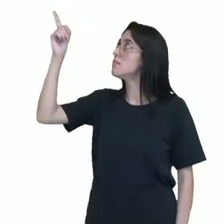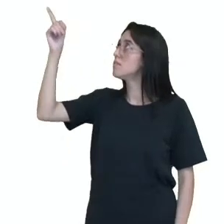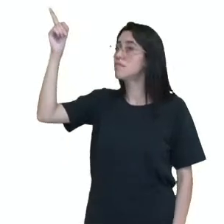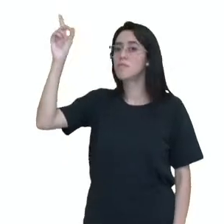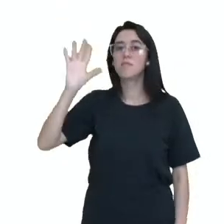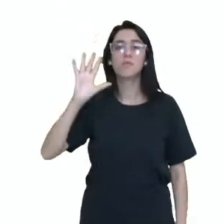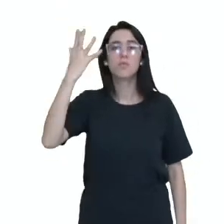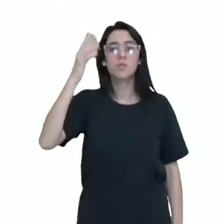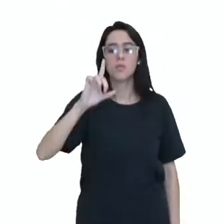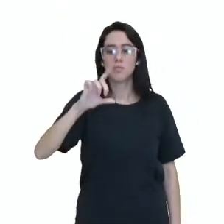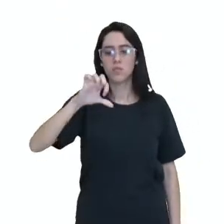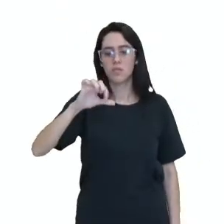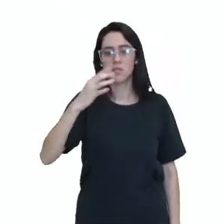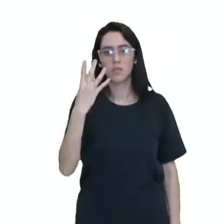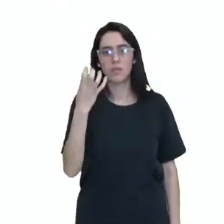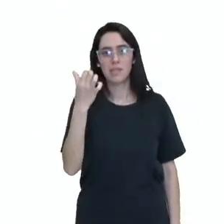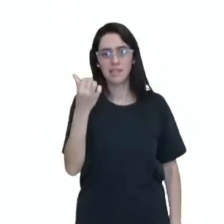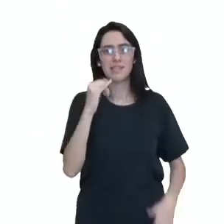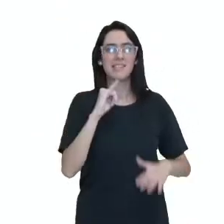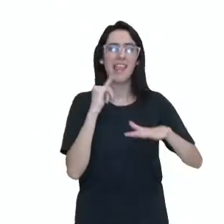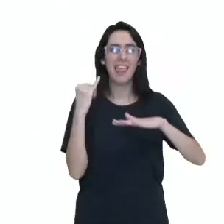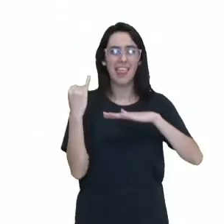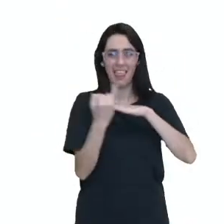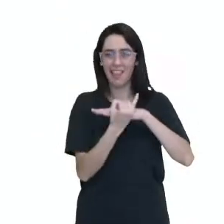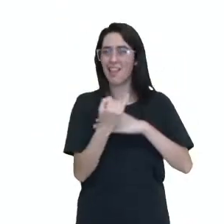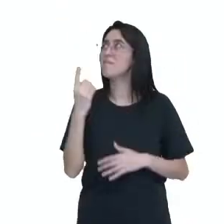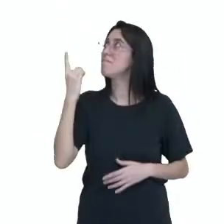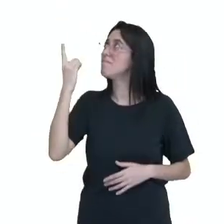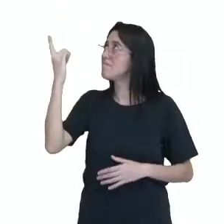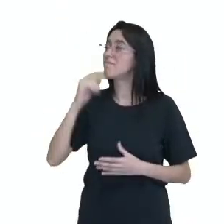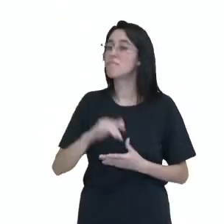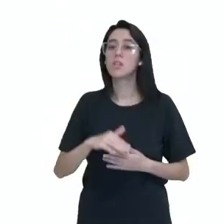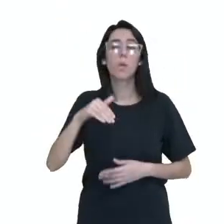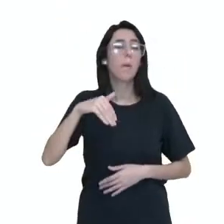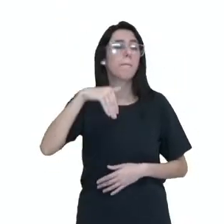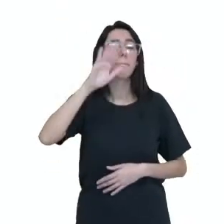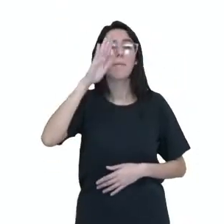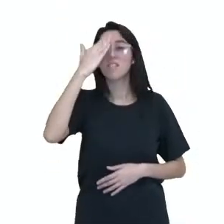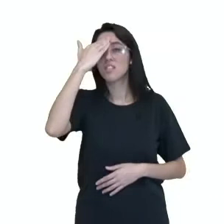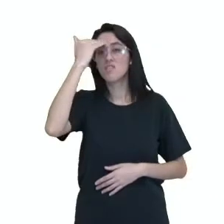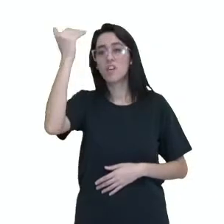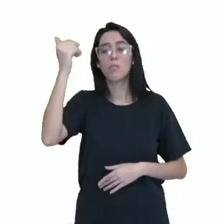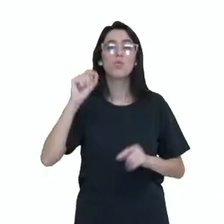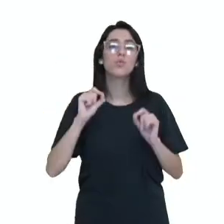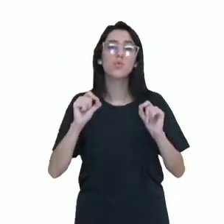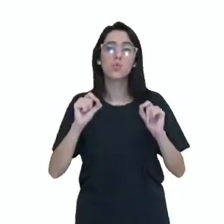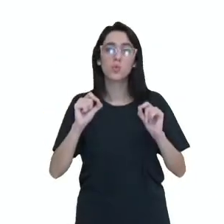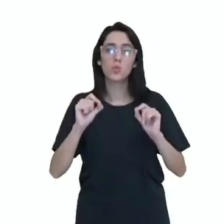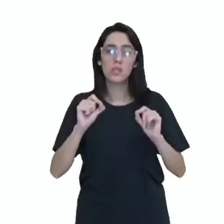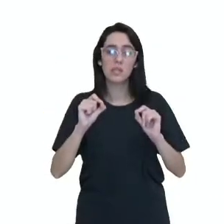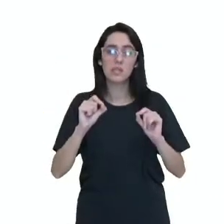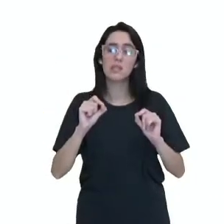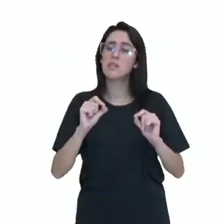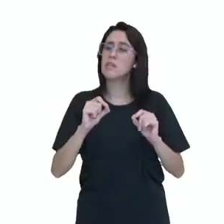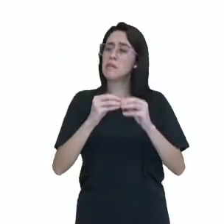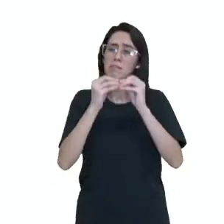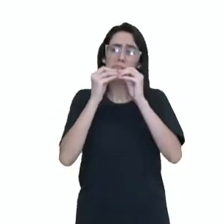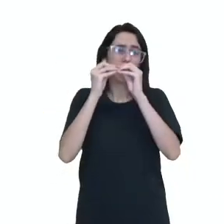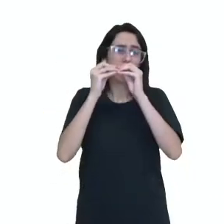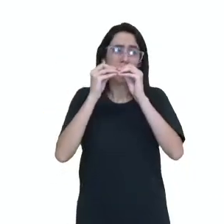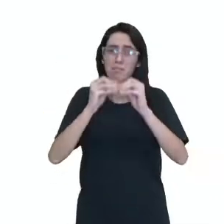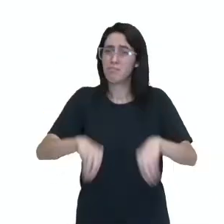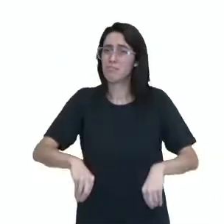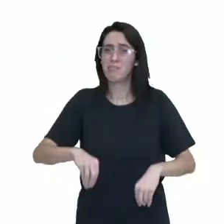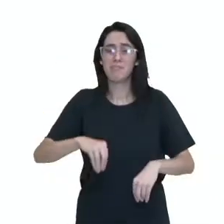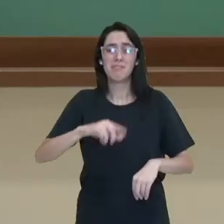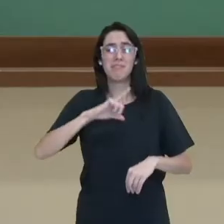46, já nas Ilhas Marshall, né? E o mais famoso deles, ele acabou deixando uma cratera no